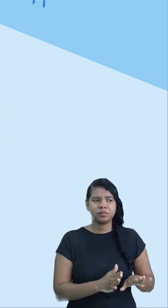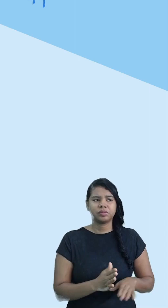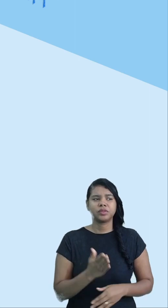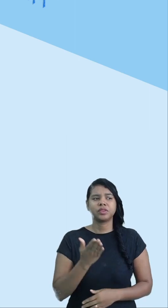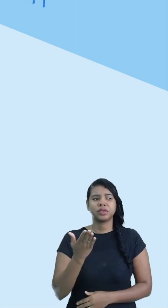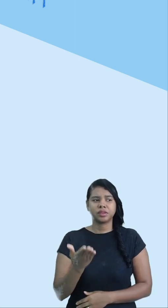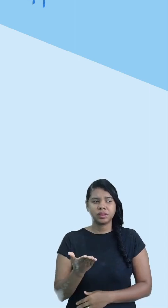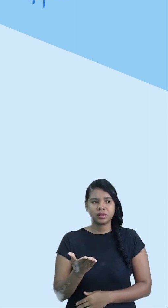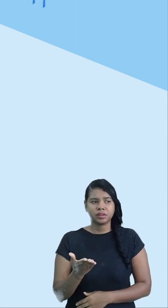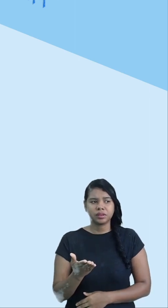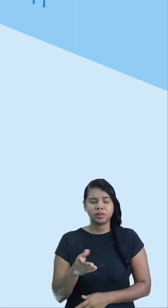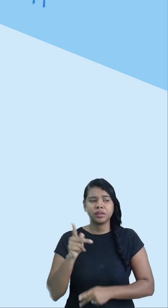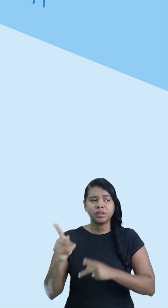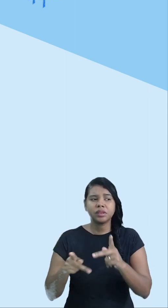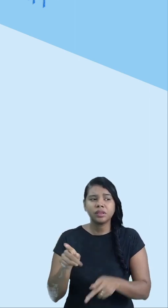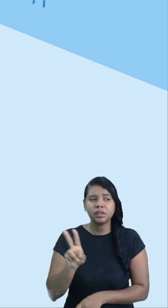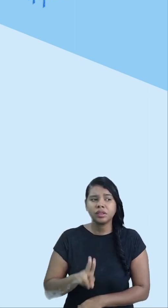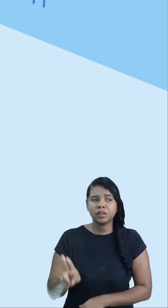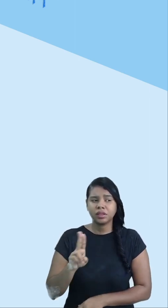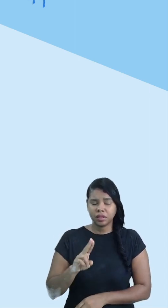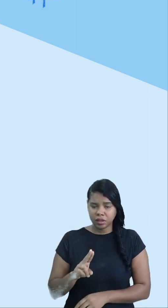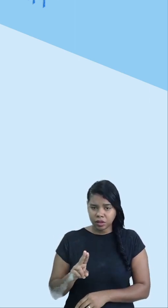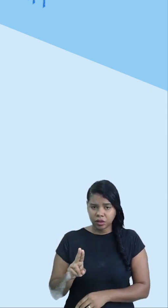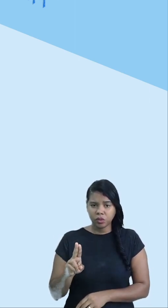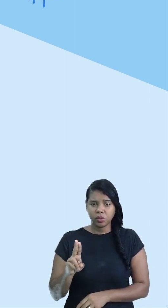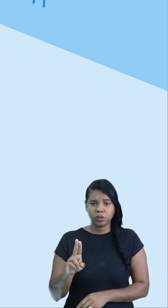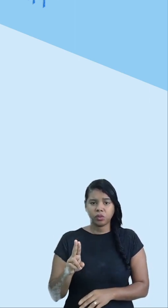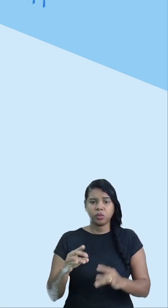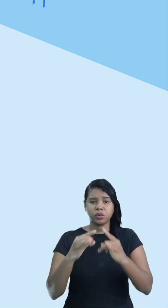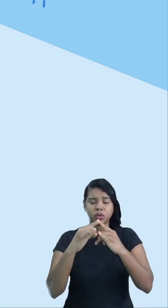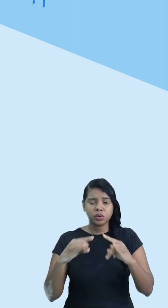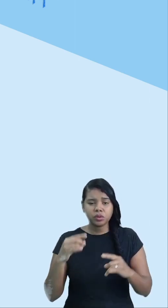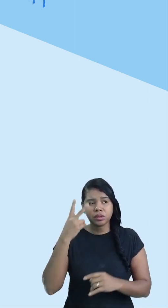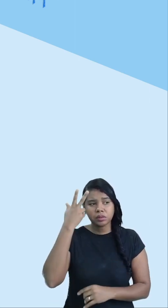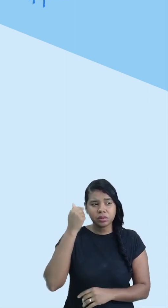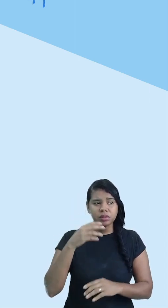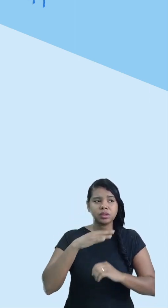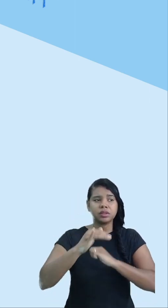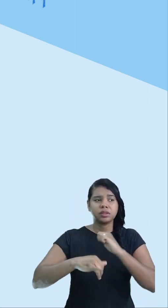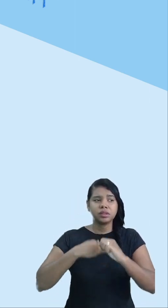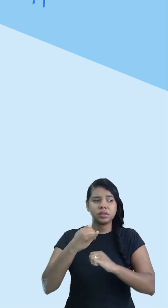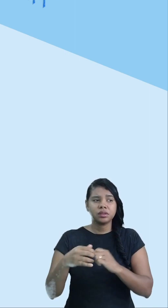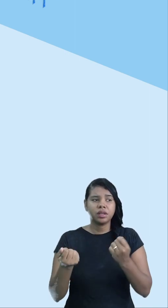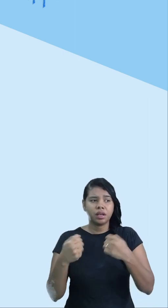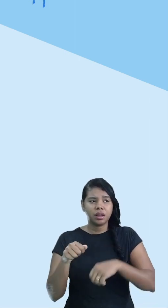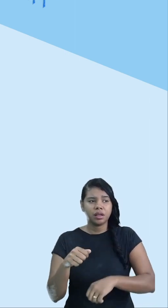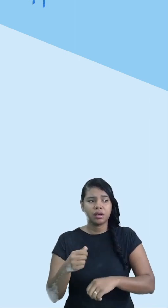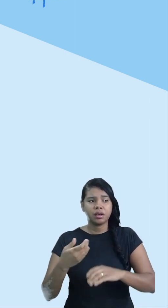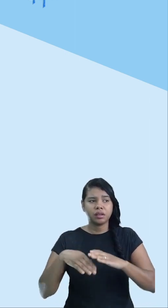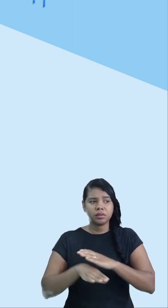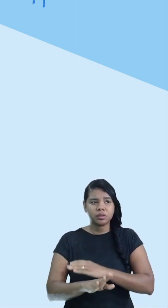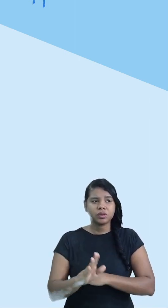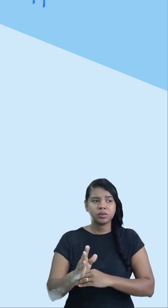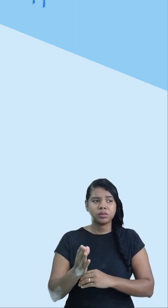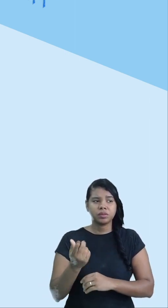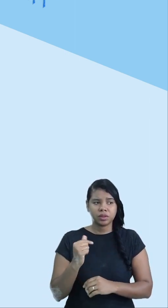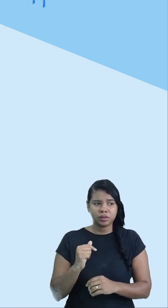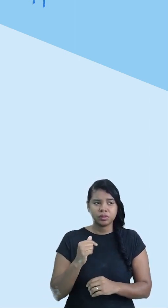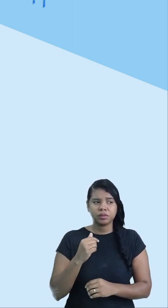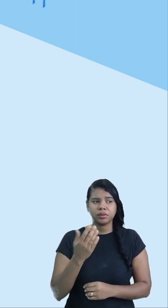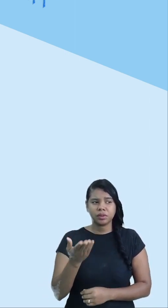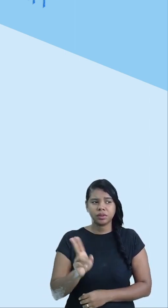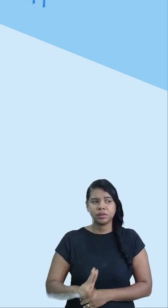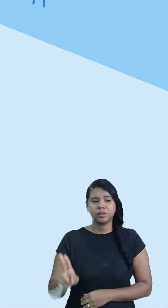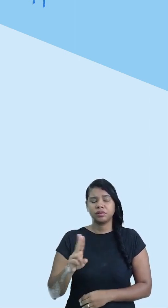que o público usuário daquela instituição, mesmo que esteja na internet, ela costuma recuperar. Então você vai